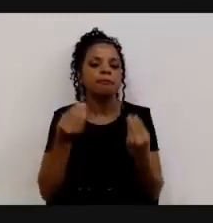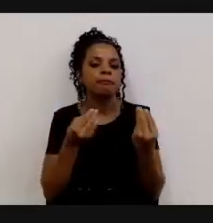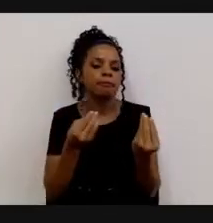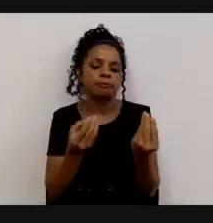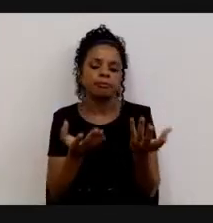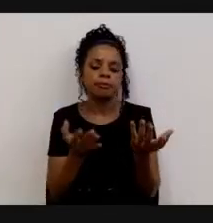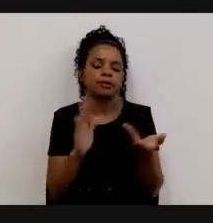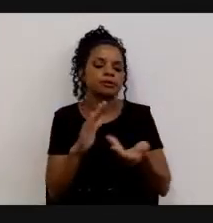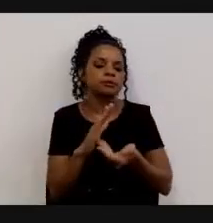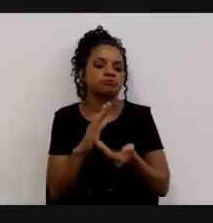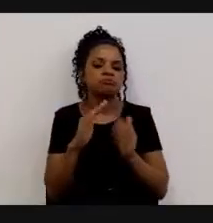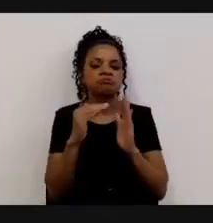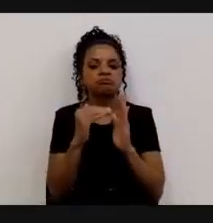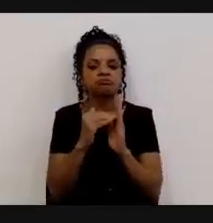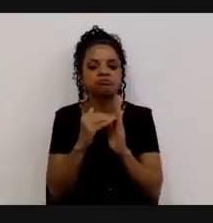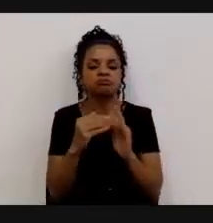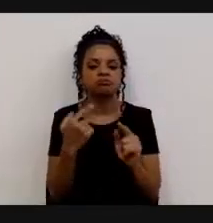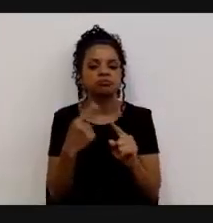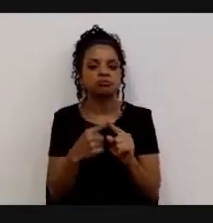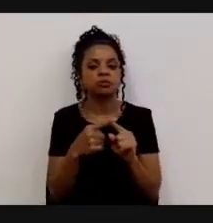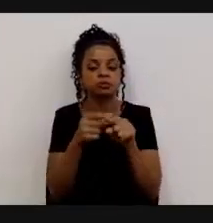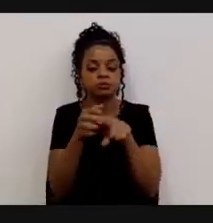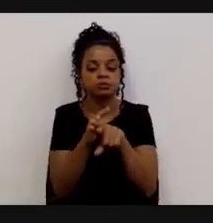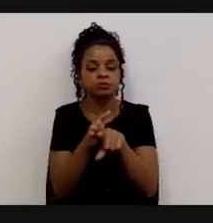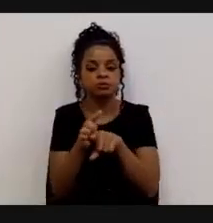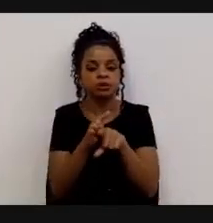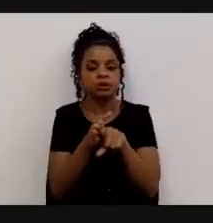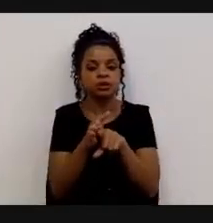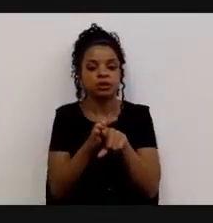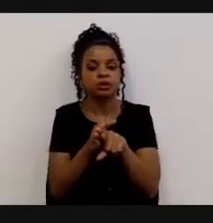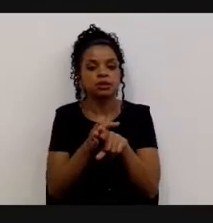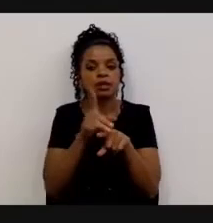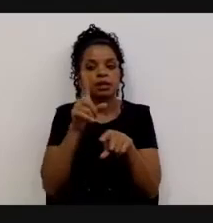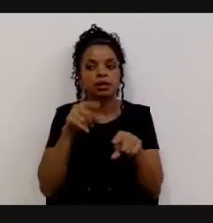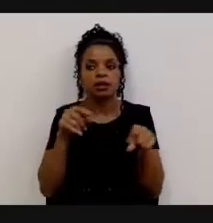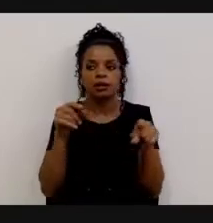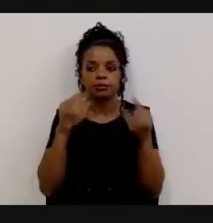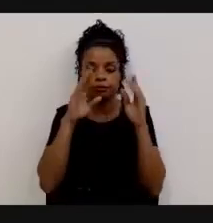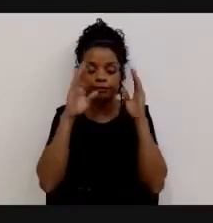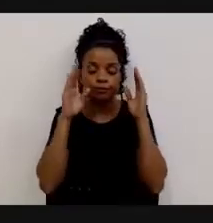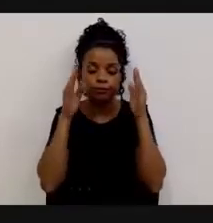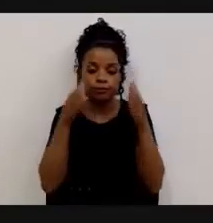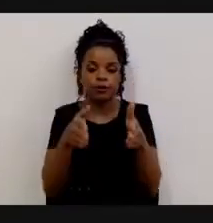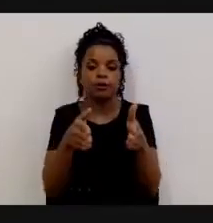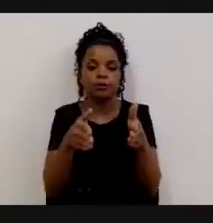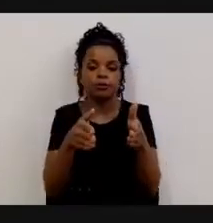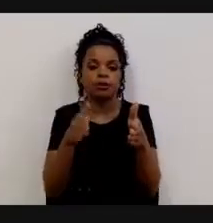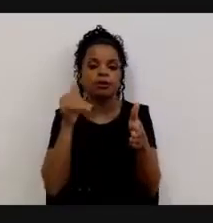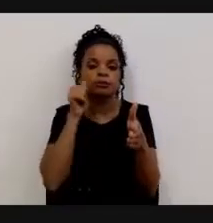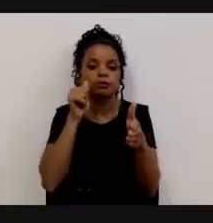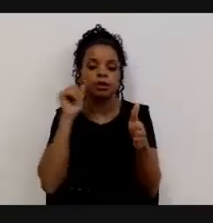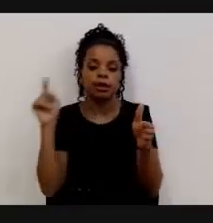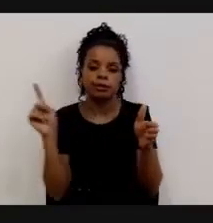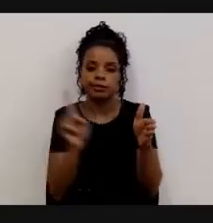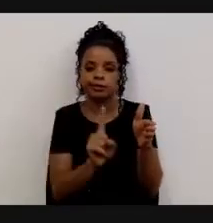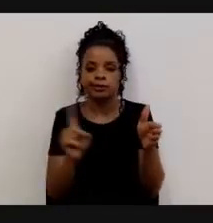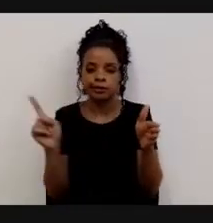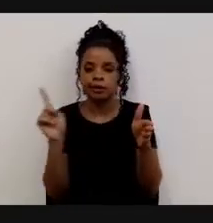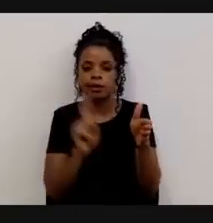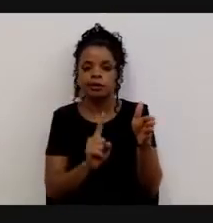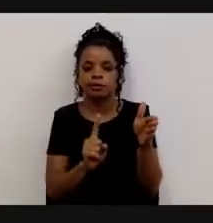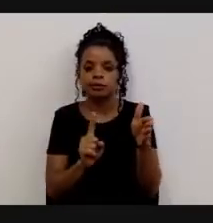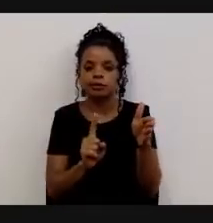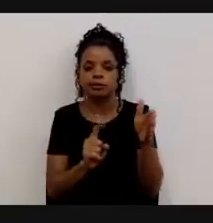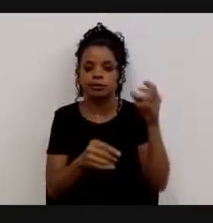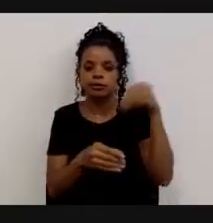das pesquisas elas enfocam no quê? No ingresso de mulheres na política. Mas o que a gente quer